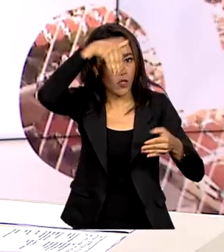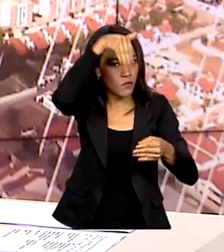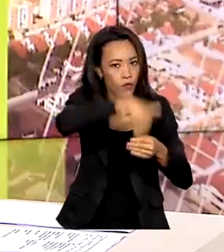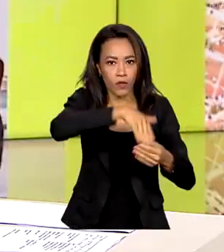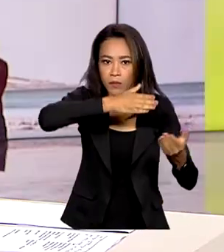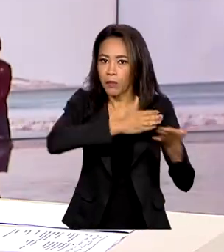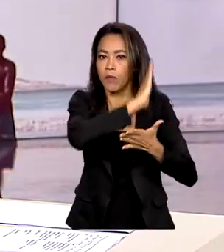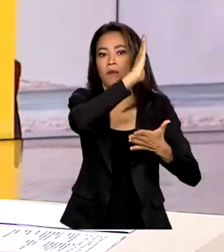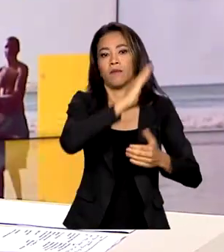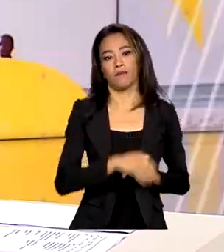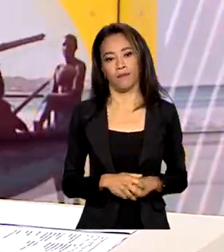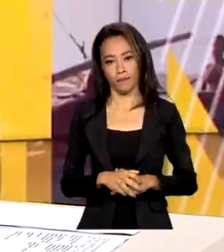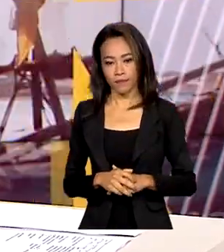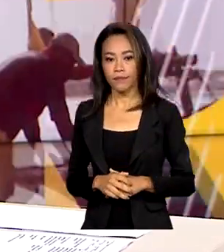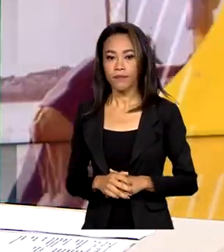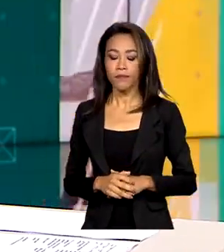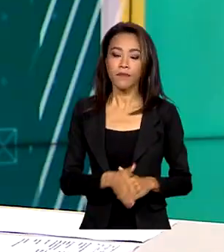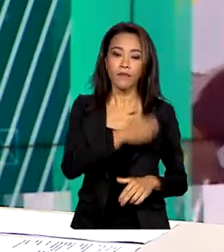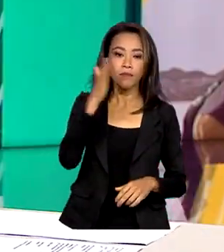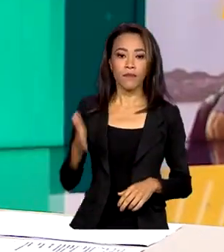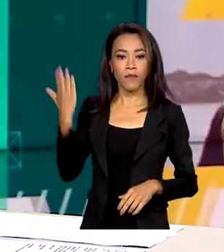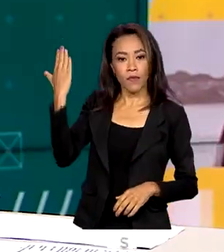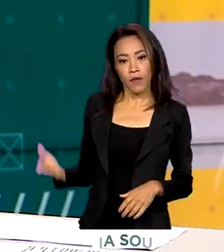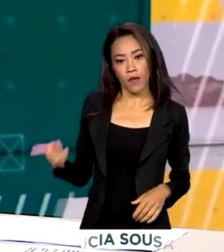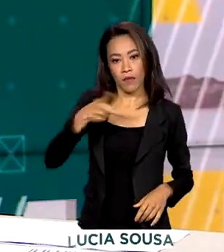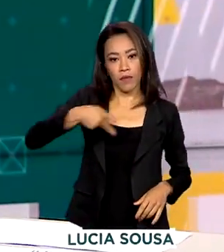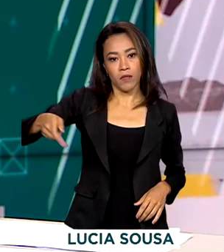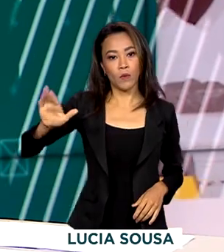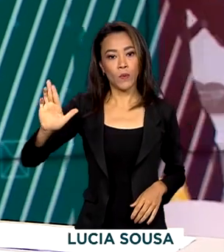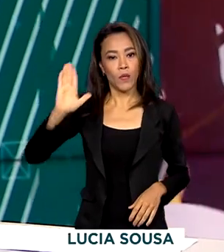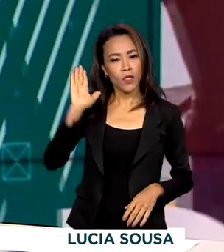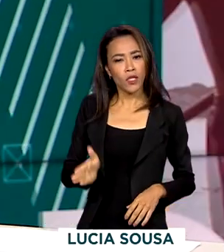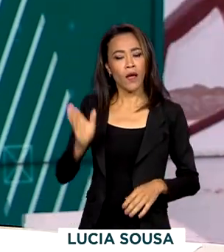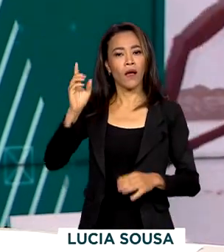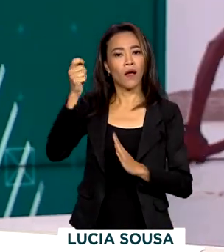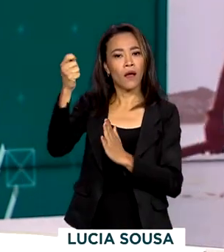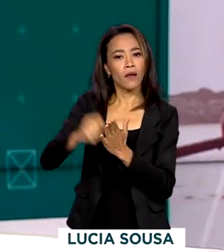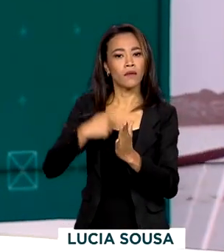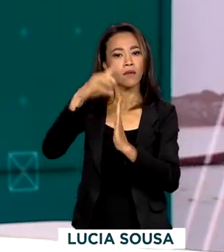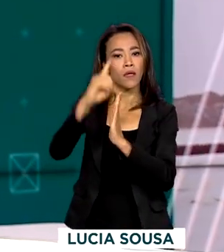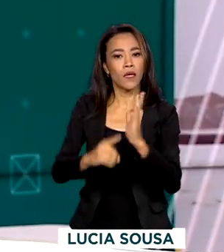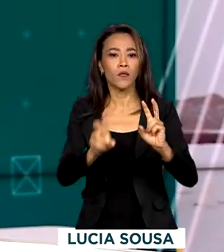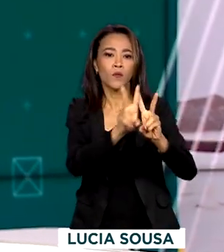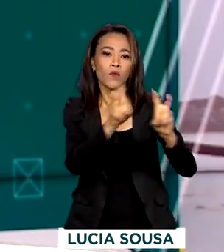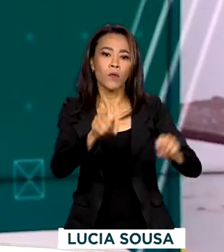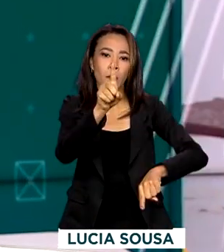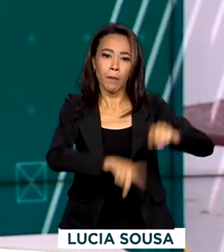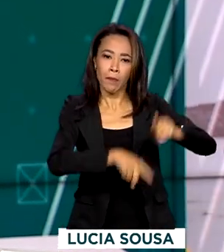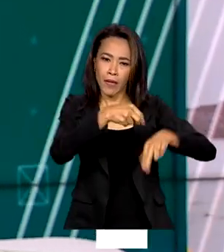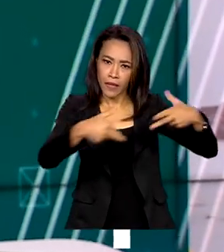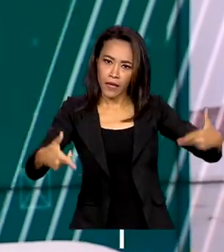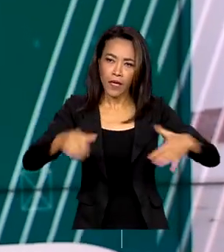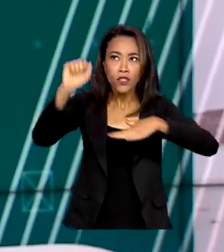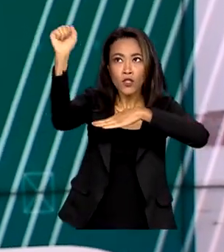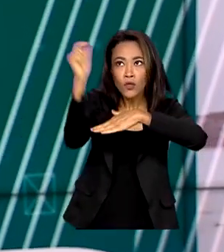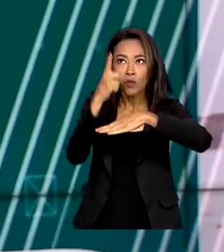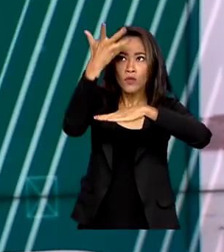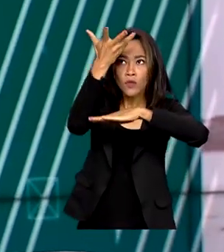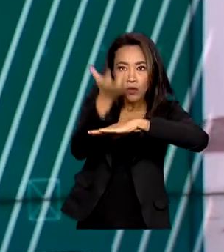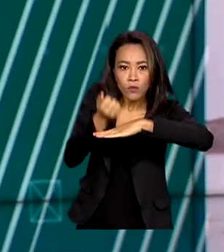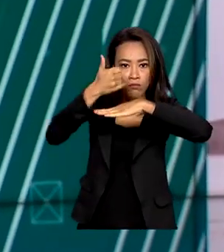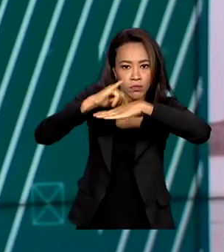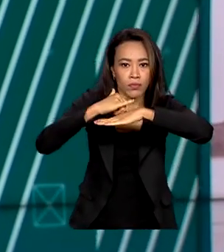possível. E o presidente Lula assinou um decreto que inclui equipamentos de energia solar no Programa de Apoio